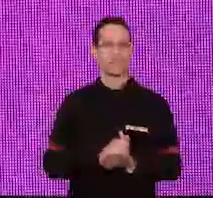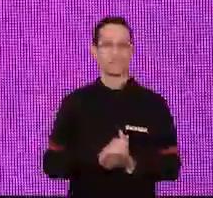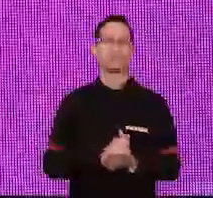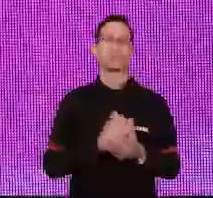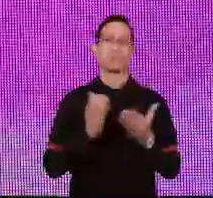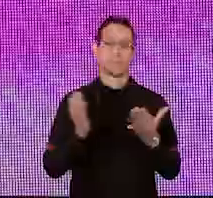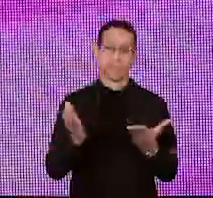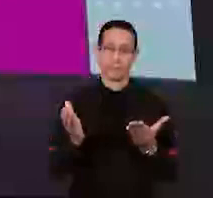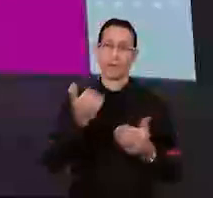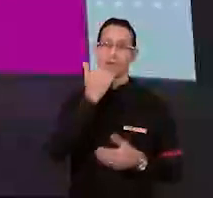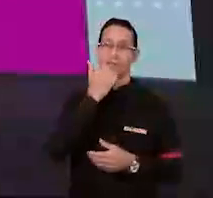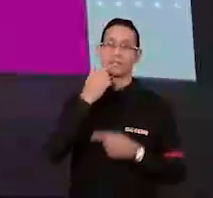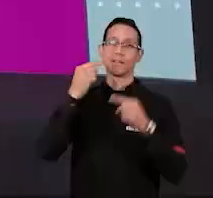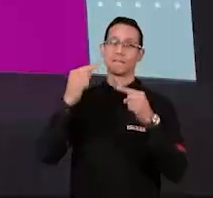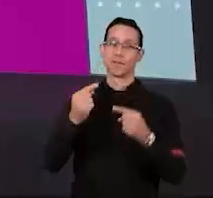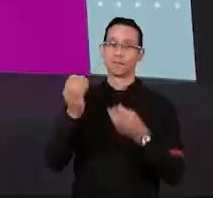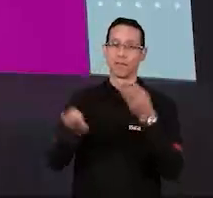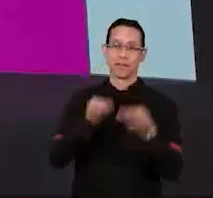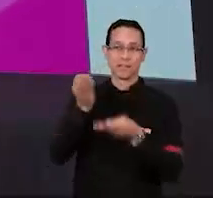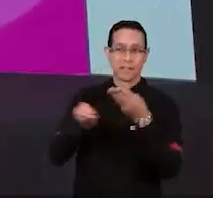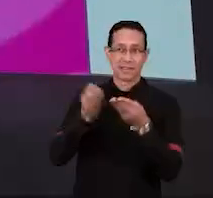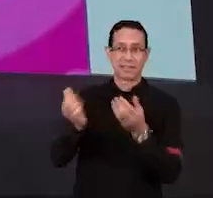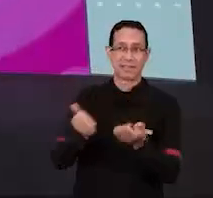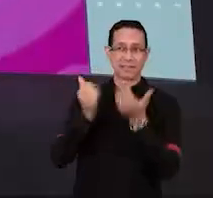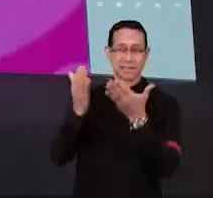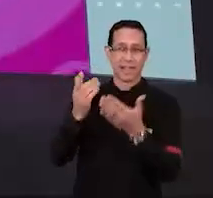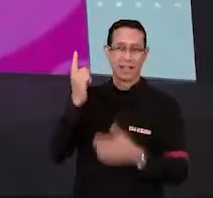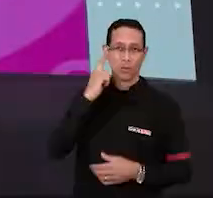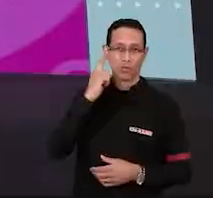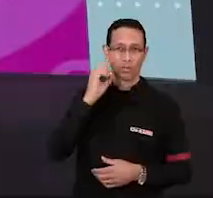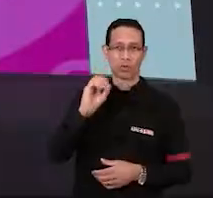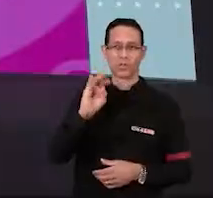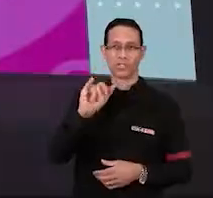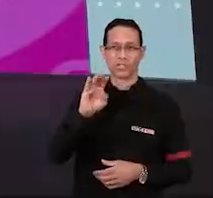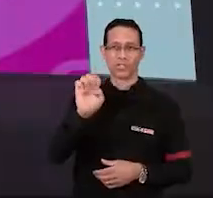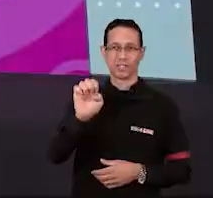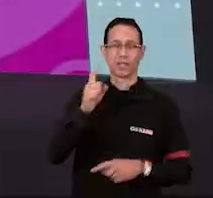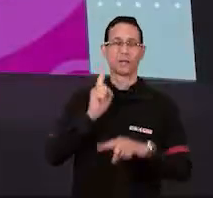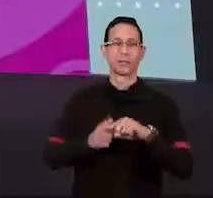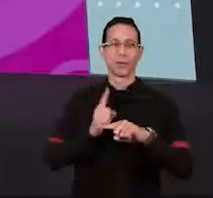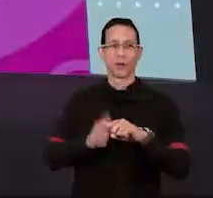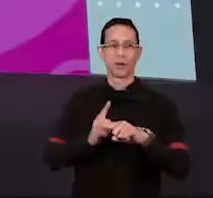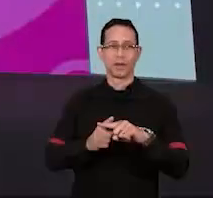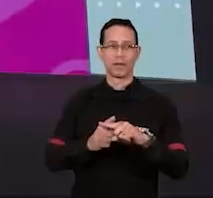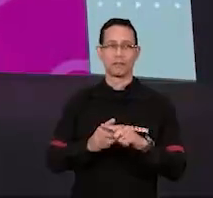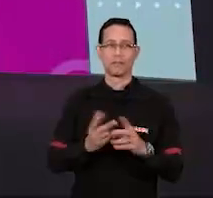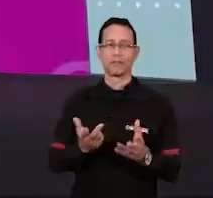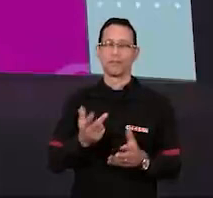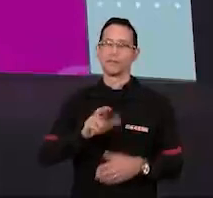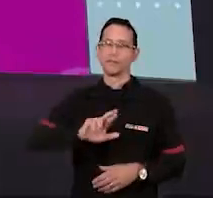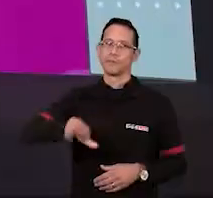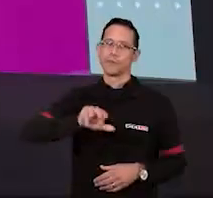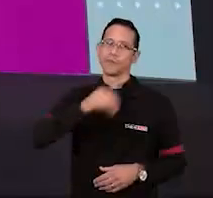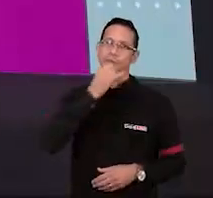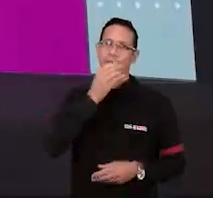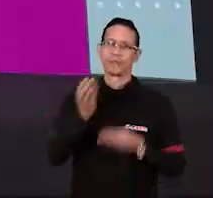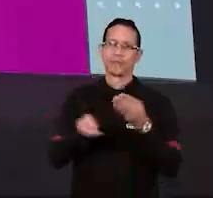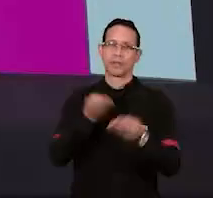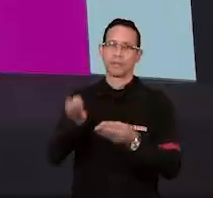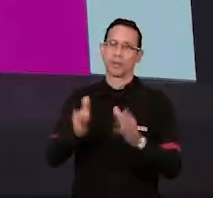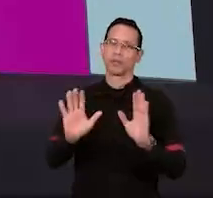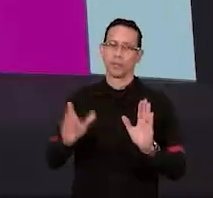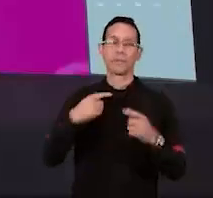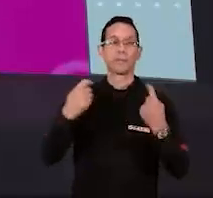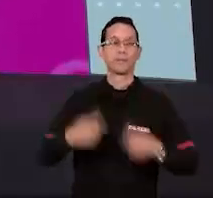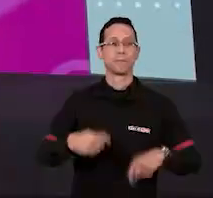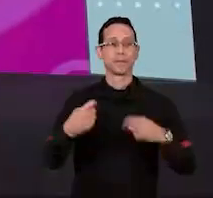aí que mora o desafio do tratamento da otite externa. Né? Porque eu vejo, a gente, né, não está citando o tratamento aqui, mas